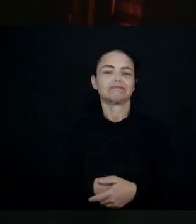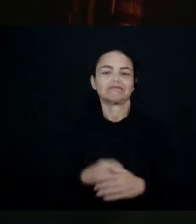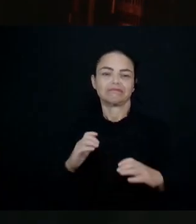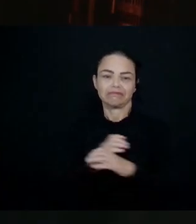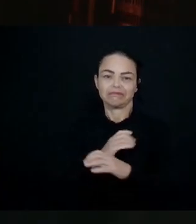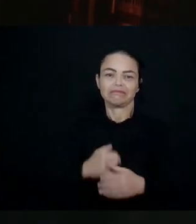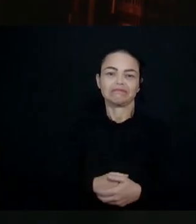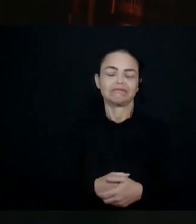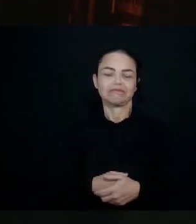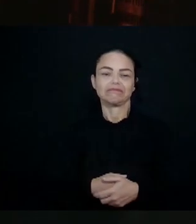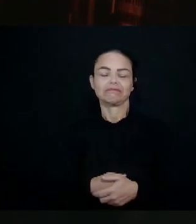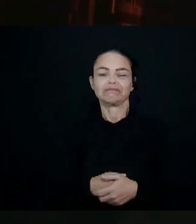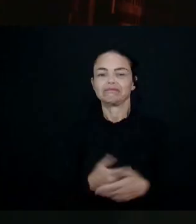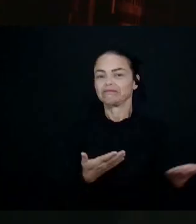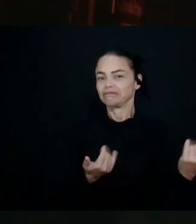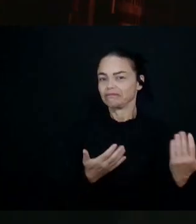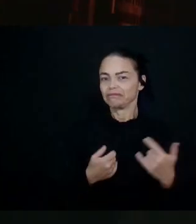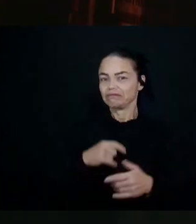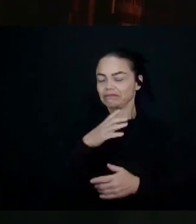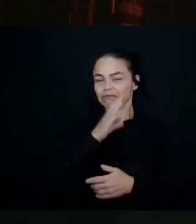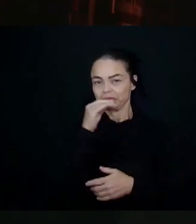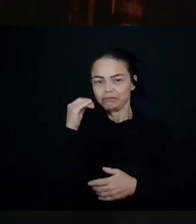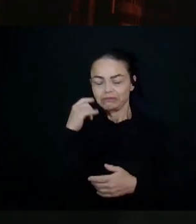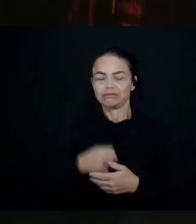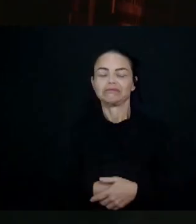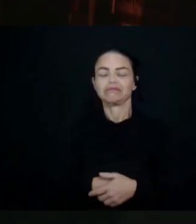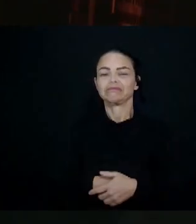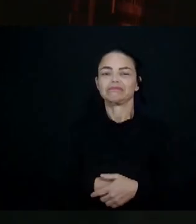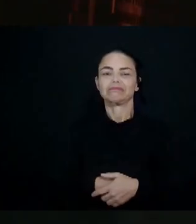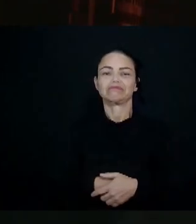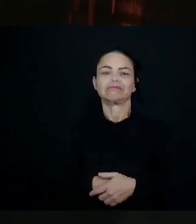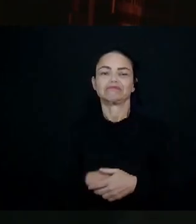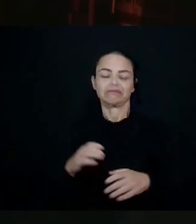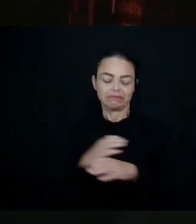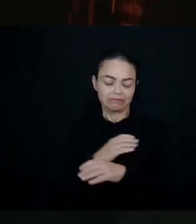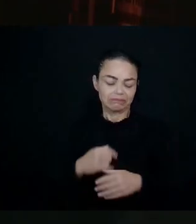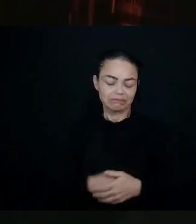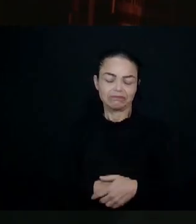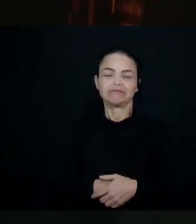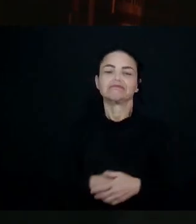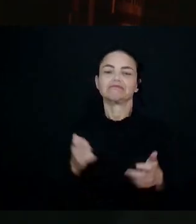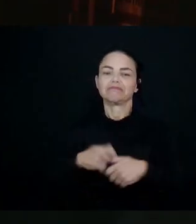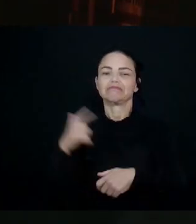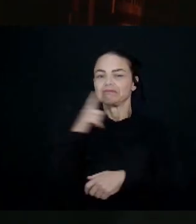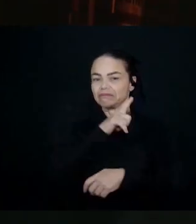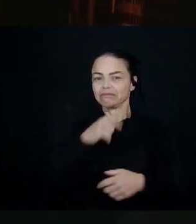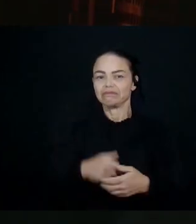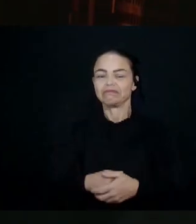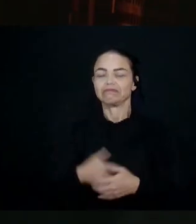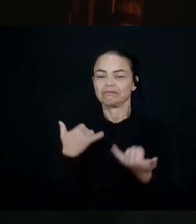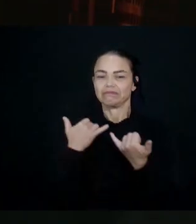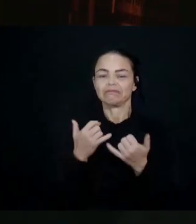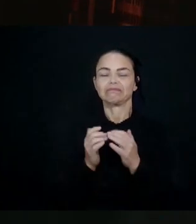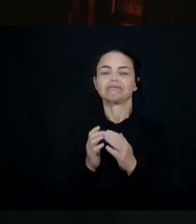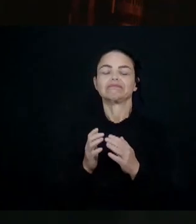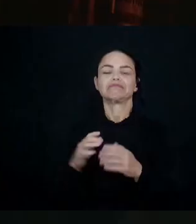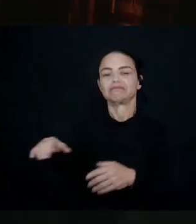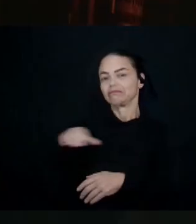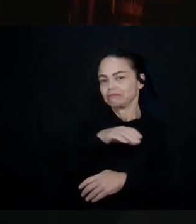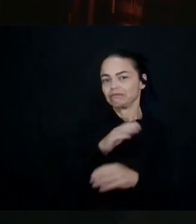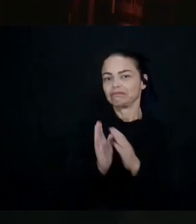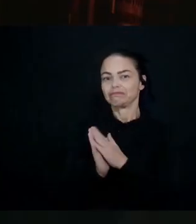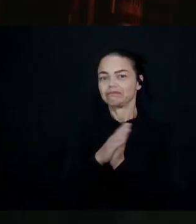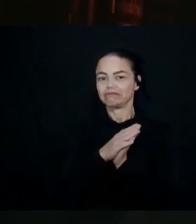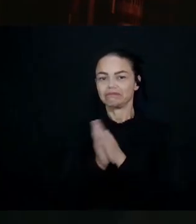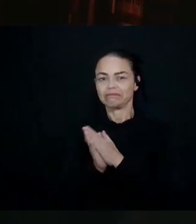sua adolescência, na sua infância. A gente completava o álbum de figurinhas para poder ganhar um brinquedo, ganhar tipo assim, um